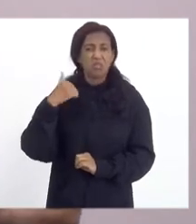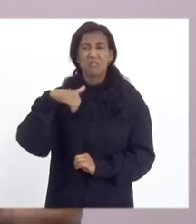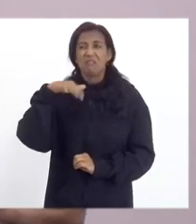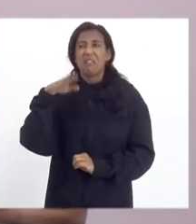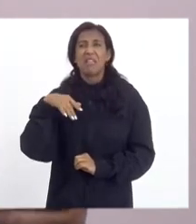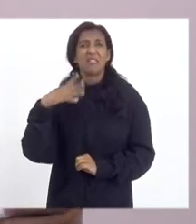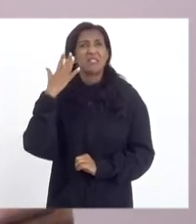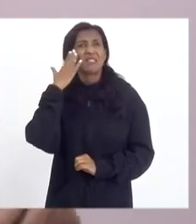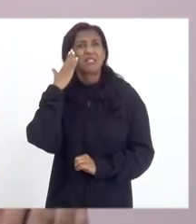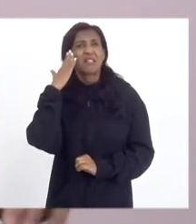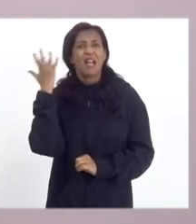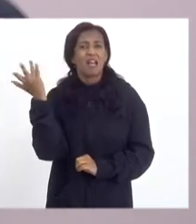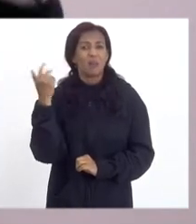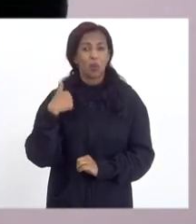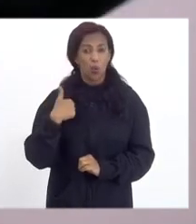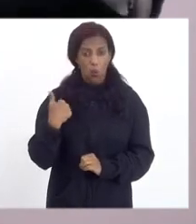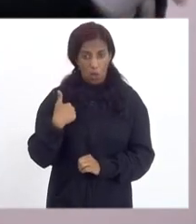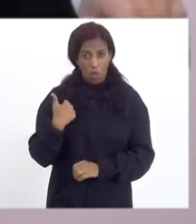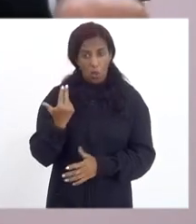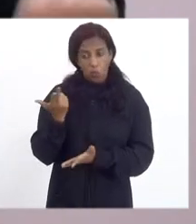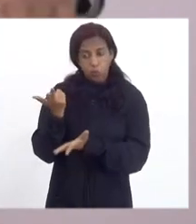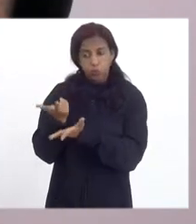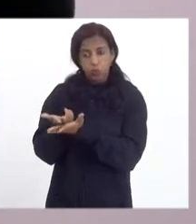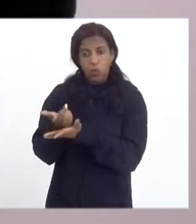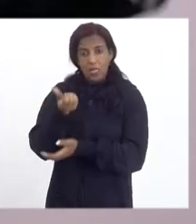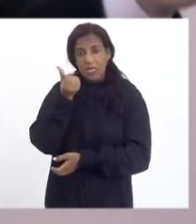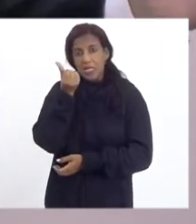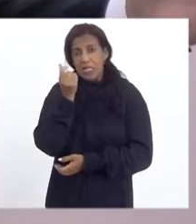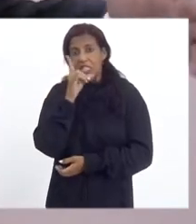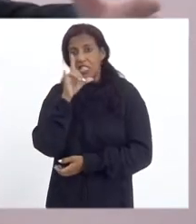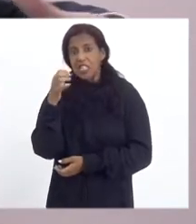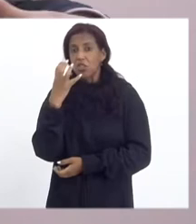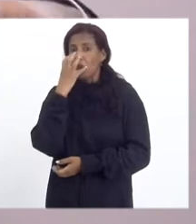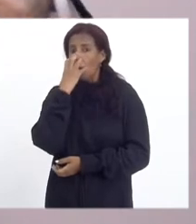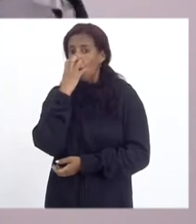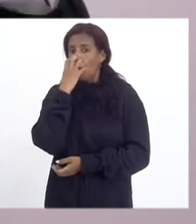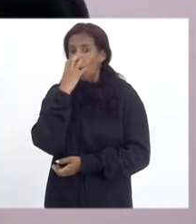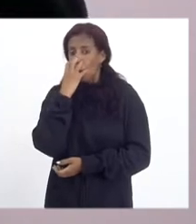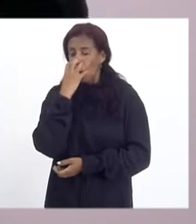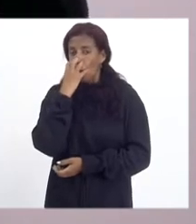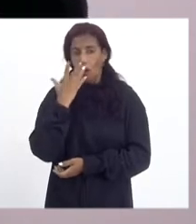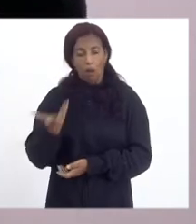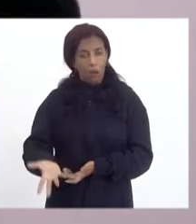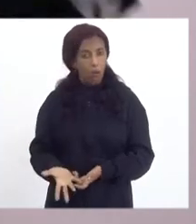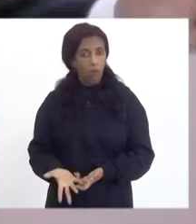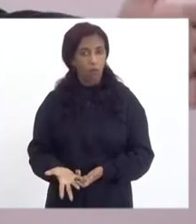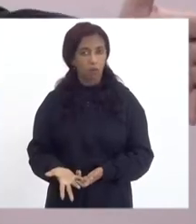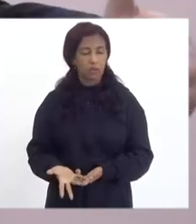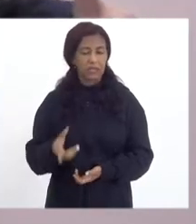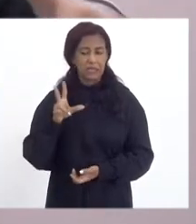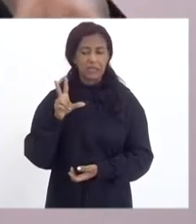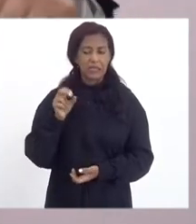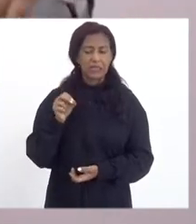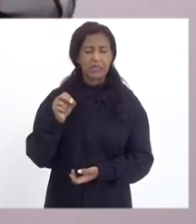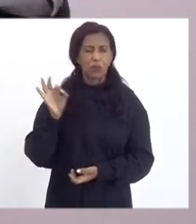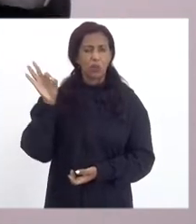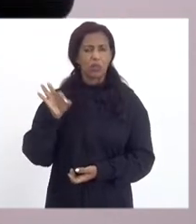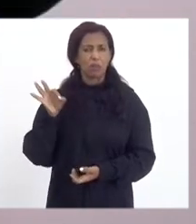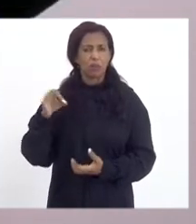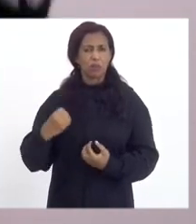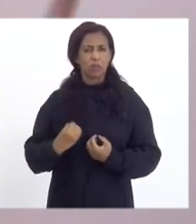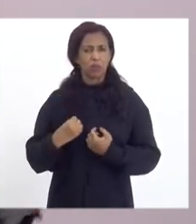pegaram Covid. Ou como no meu caso, fui internado, fiquei 6 dias no respirador, com 50% do pulmão